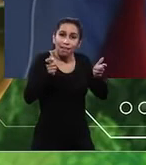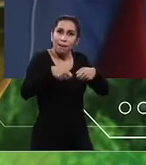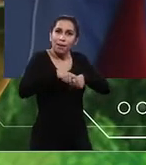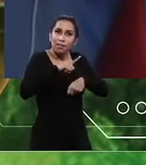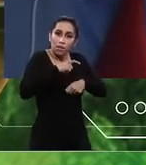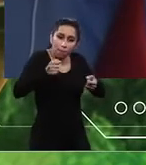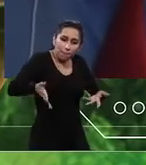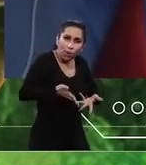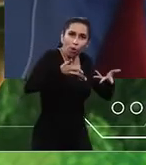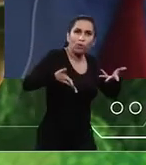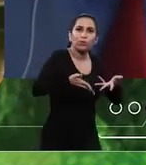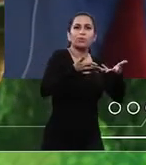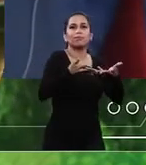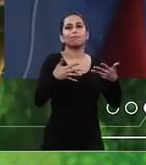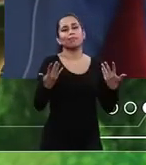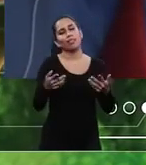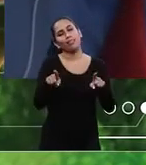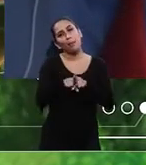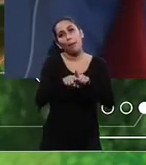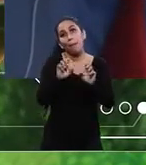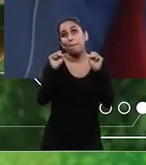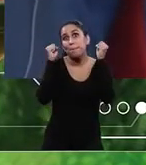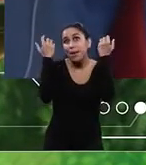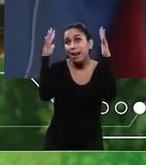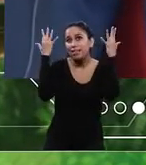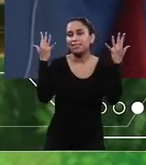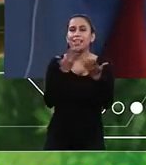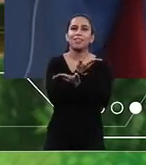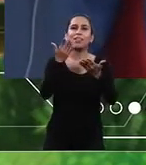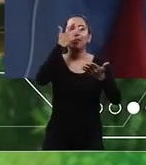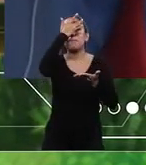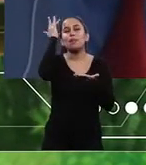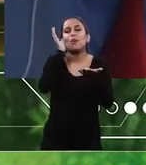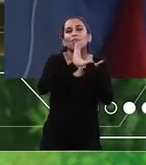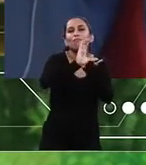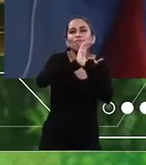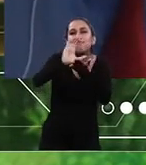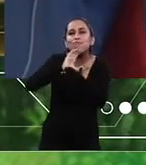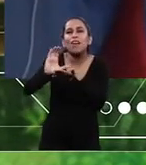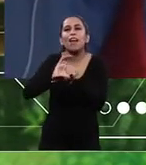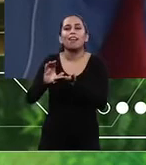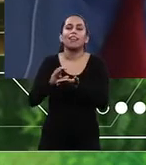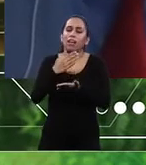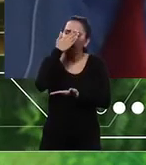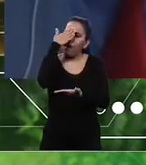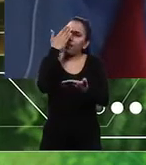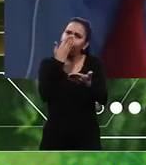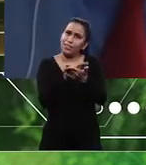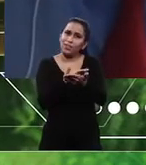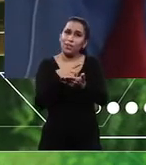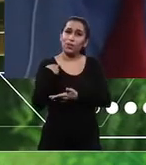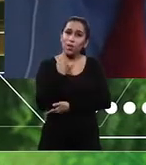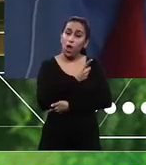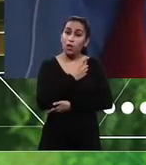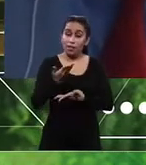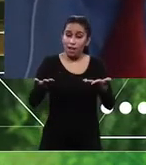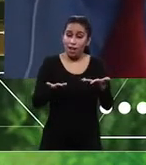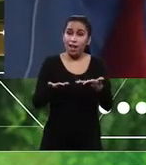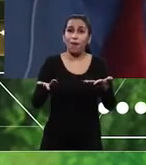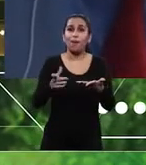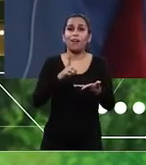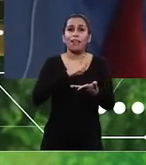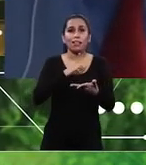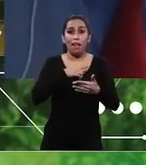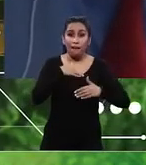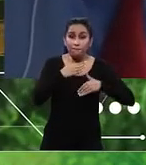produzir. E, claro, parabéns àqueles que são os investidores que acreditam que, acima, nós estamos aqui fazendo avanços,